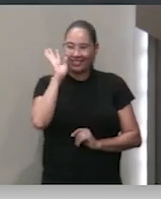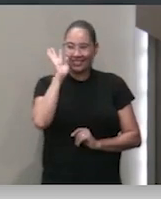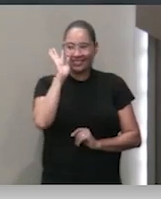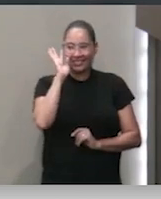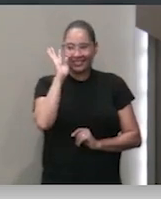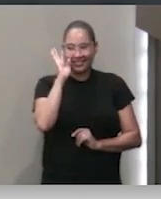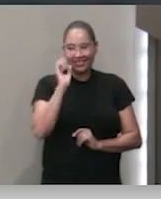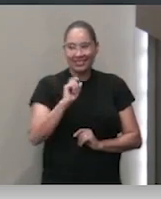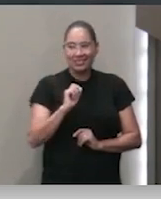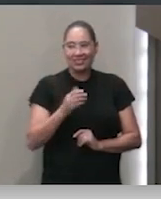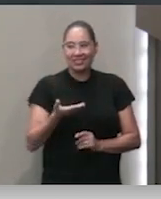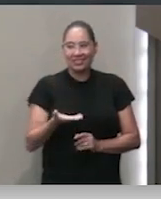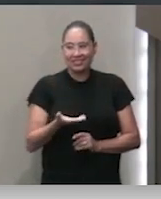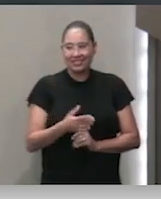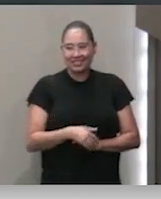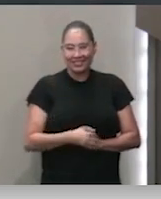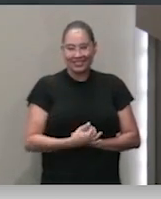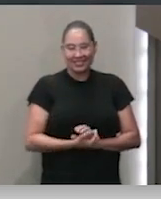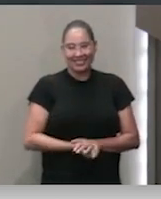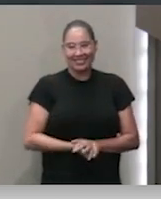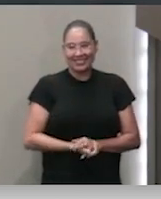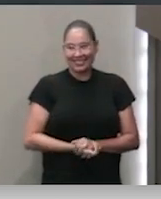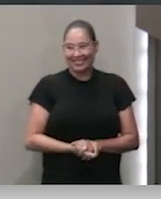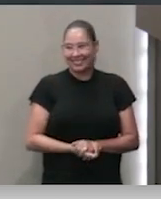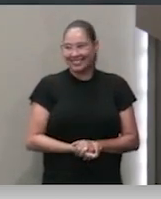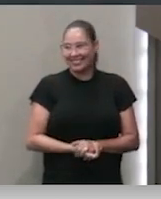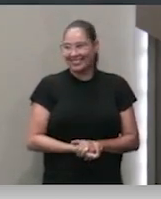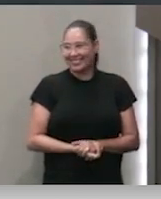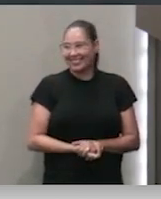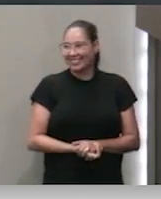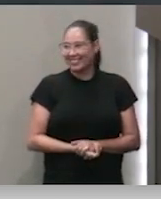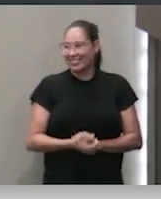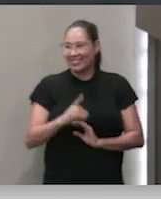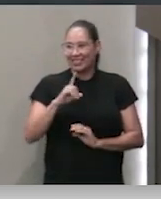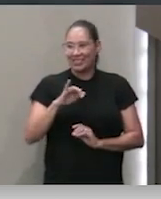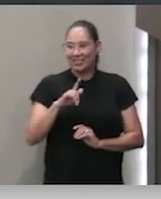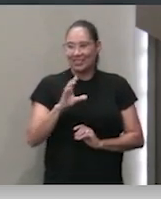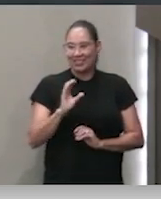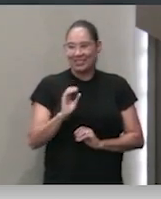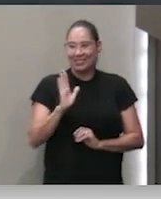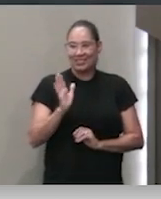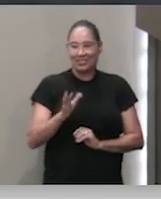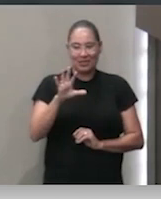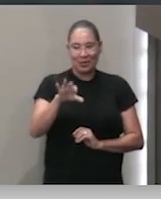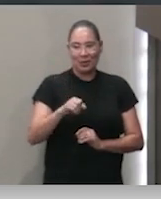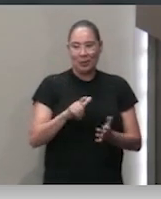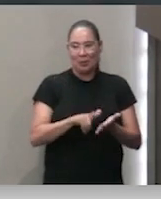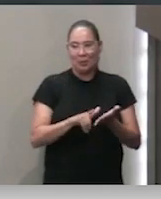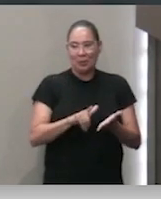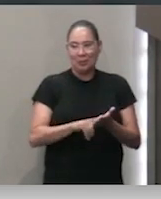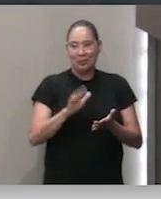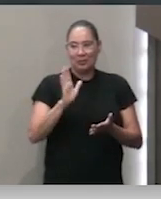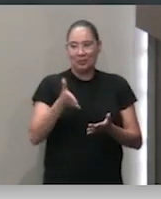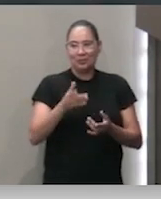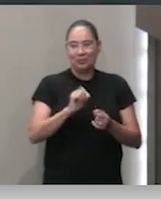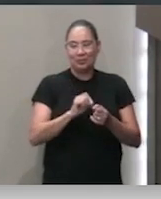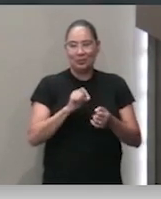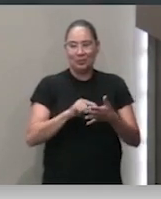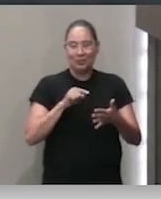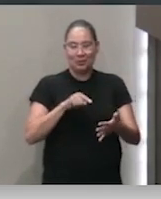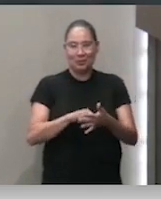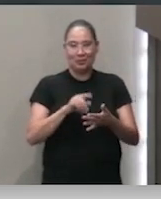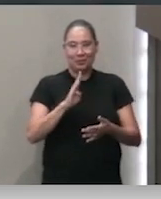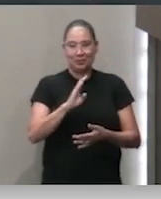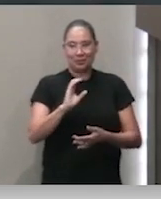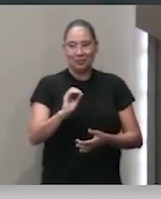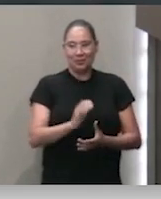quarta-feira. O que é isso, meus nobres? Vamos fazer, o Diego Milani já está aí, Diego, já pega o papel, vamos fazer uma ocorrência, hein?